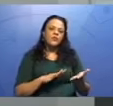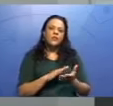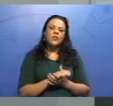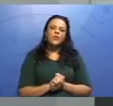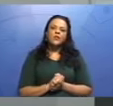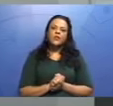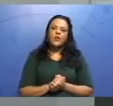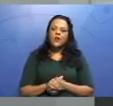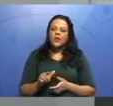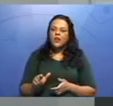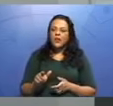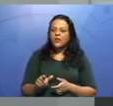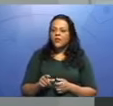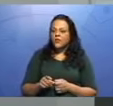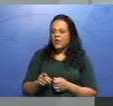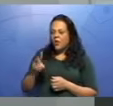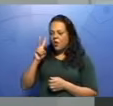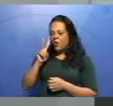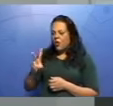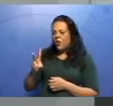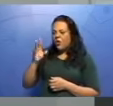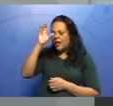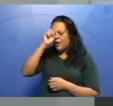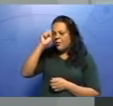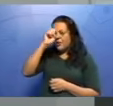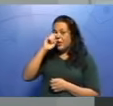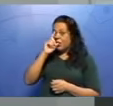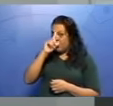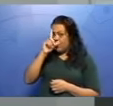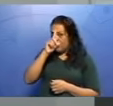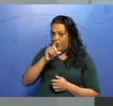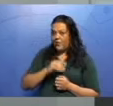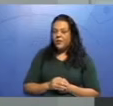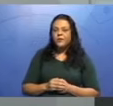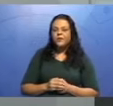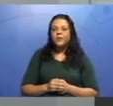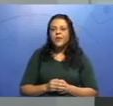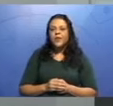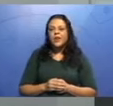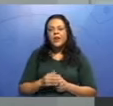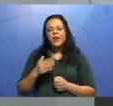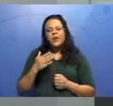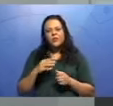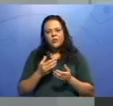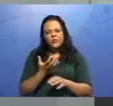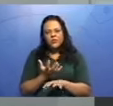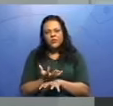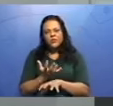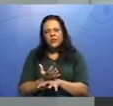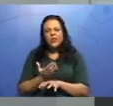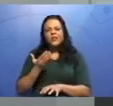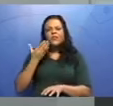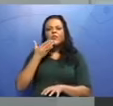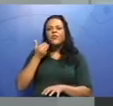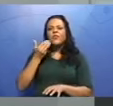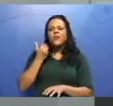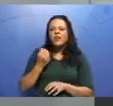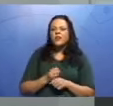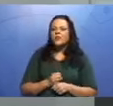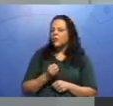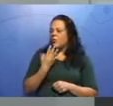tirar as dúvidas, porque é uma matéria fácil, é uma matéria até gostosa. E é o que foi dito ali, não precisa